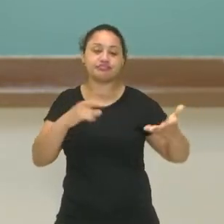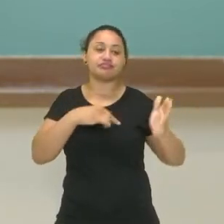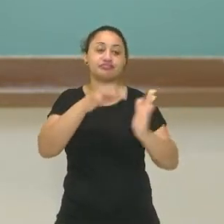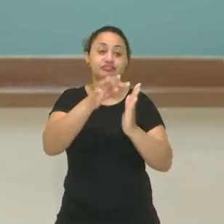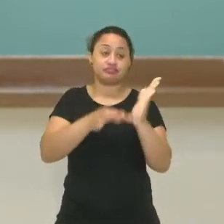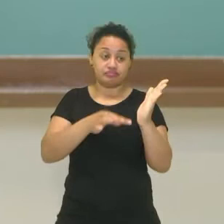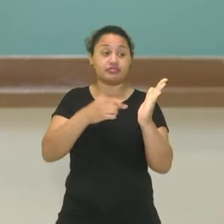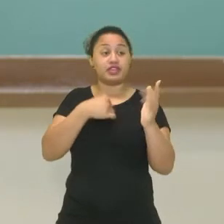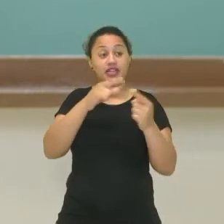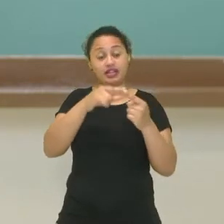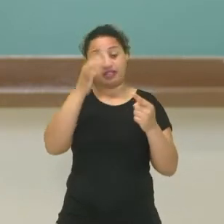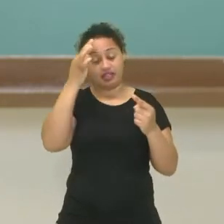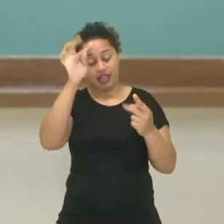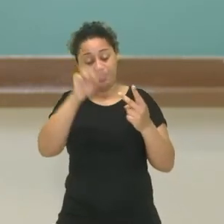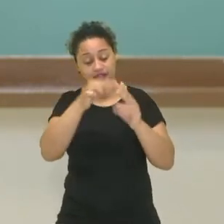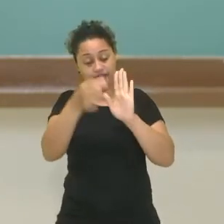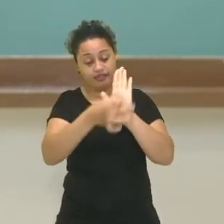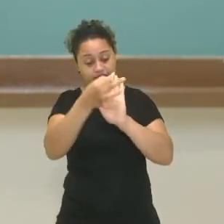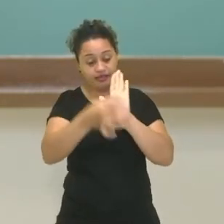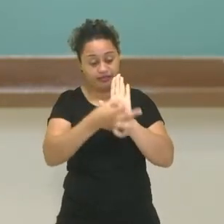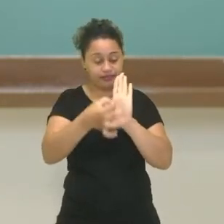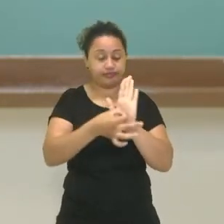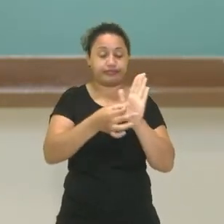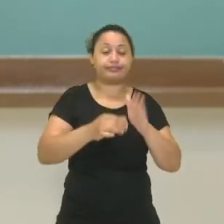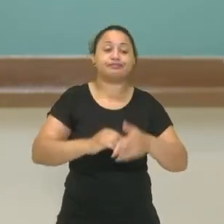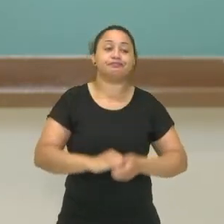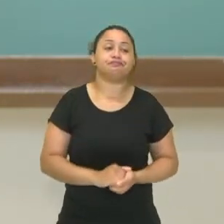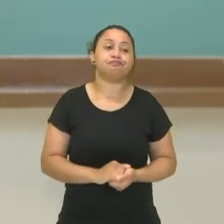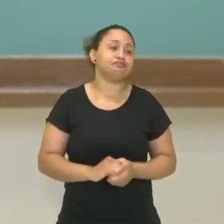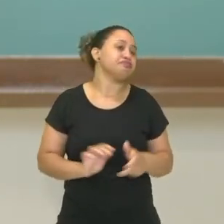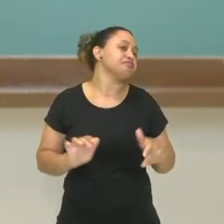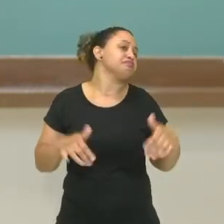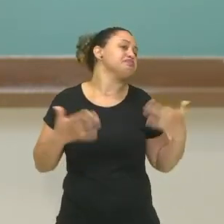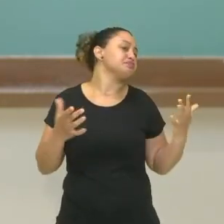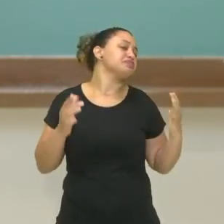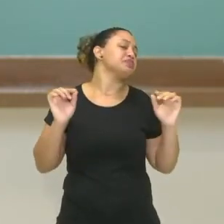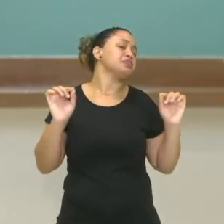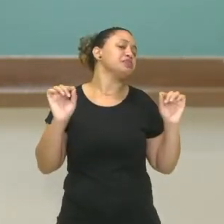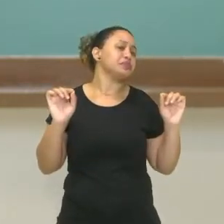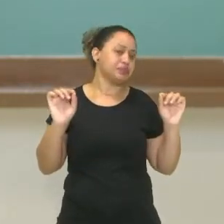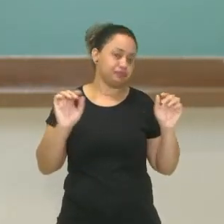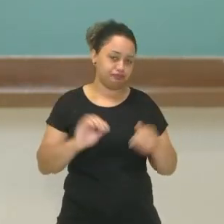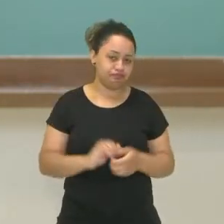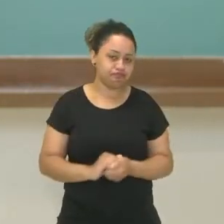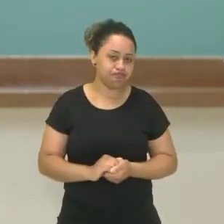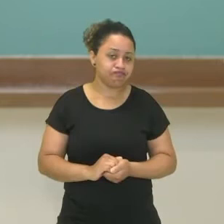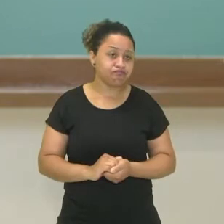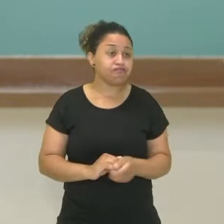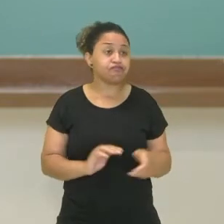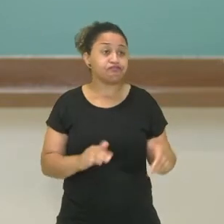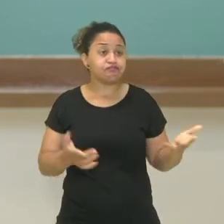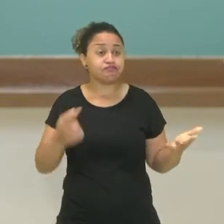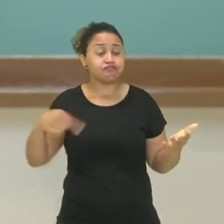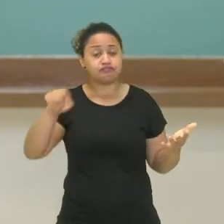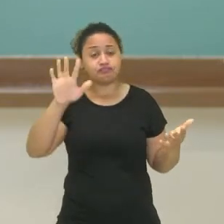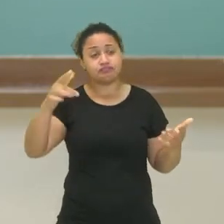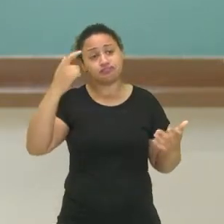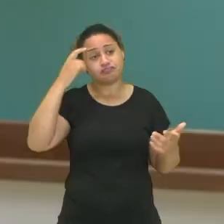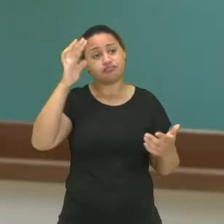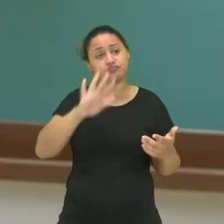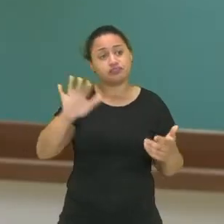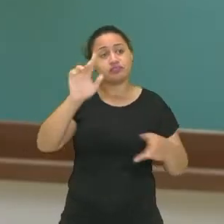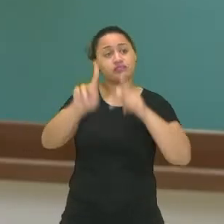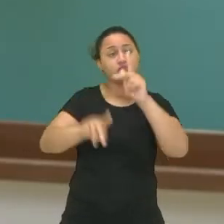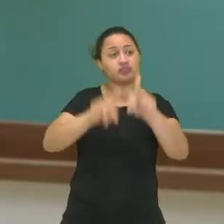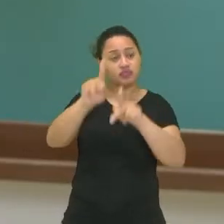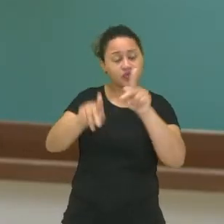caso, a tese e os argumentos. Uma questão: você já pensou sobre os povos imaginários do